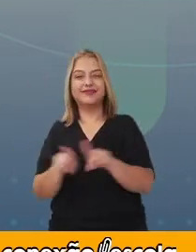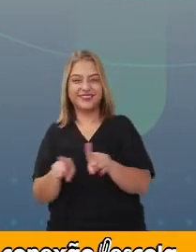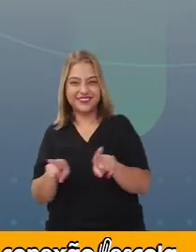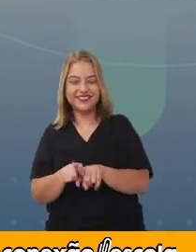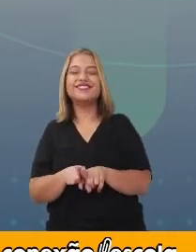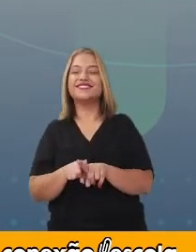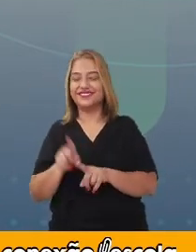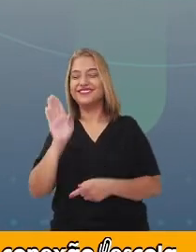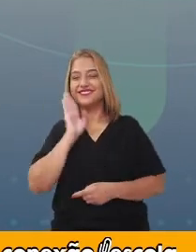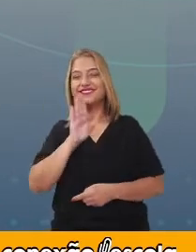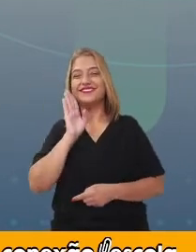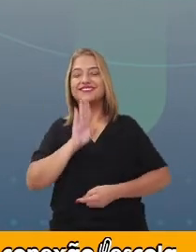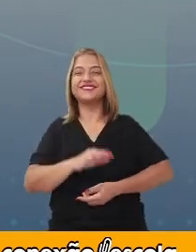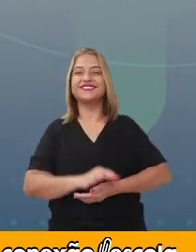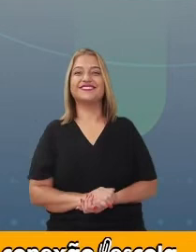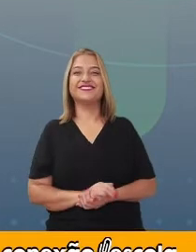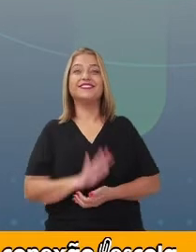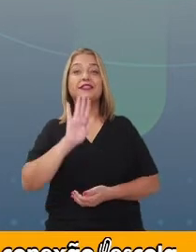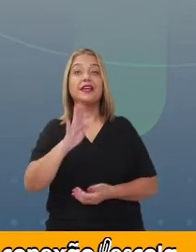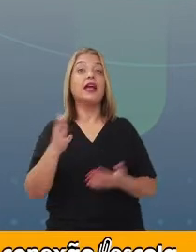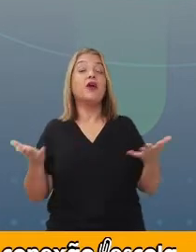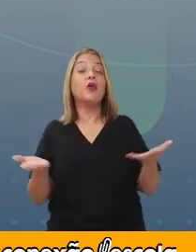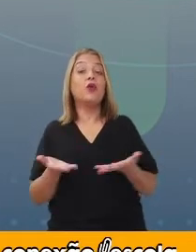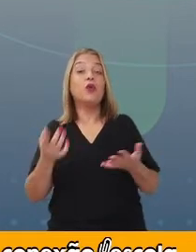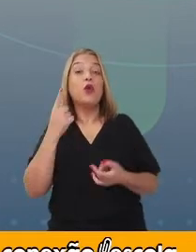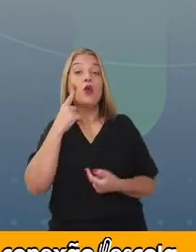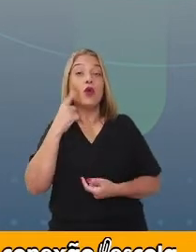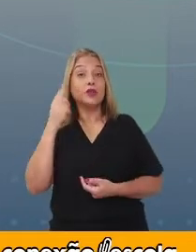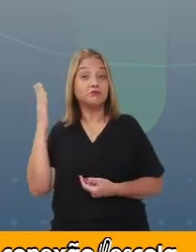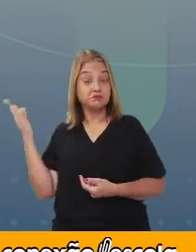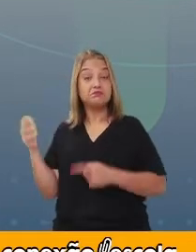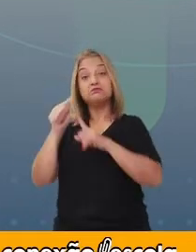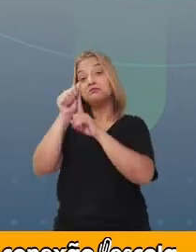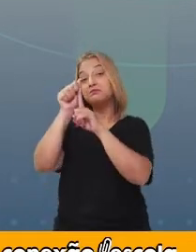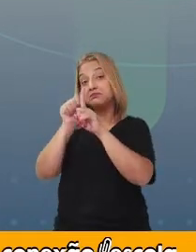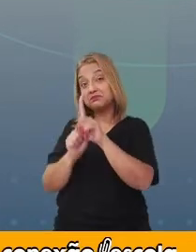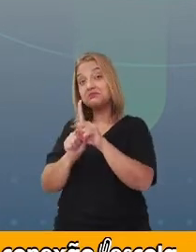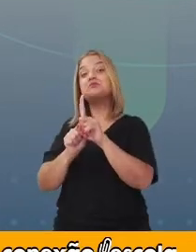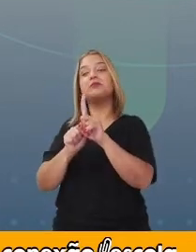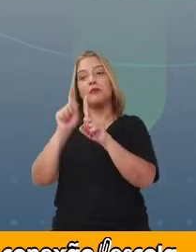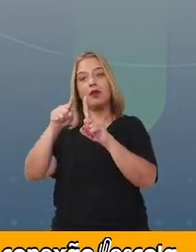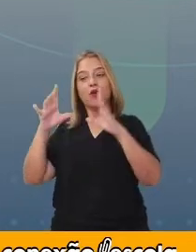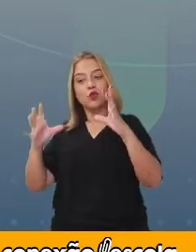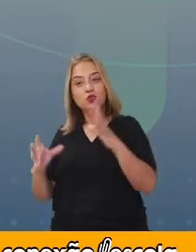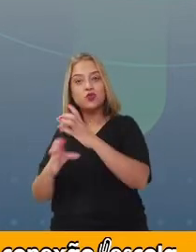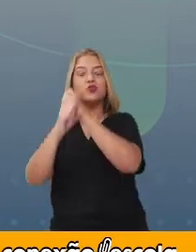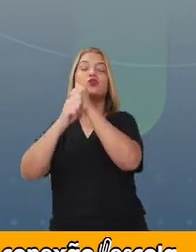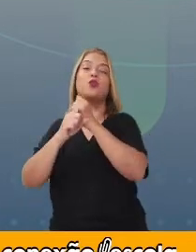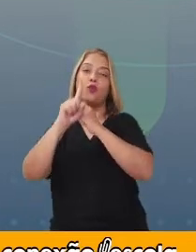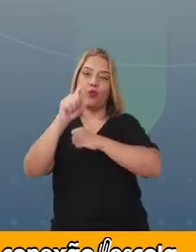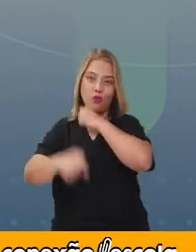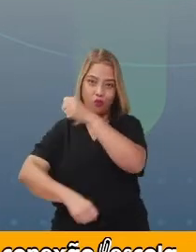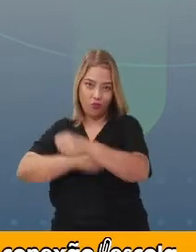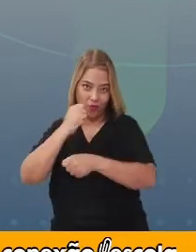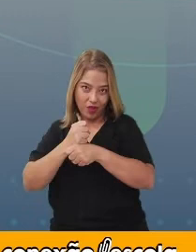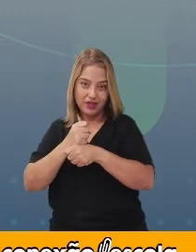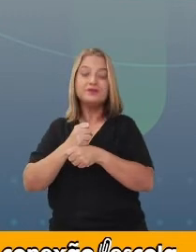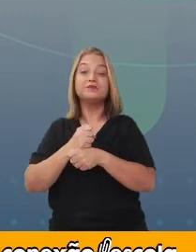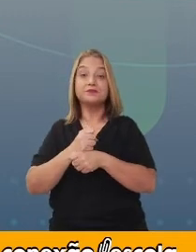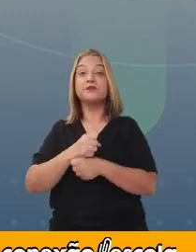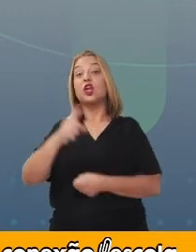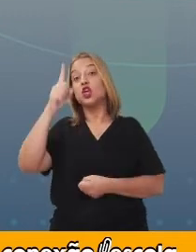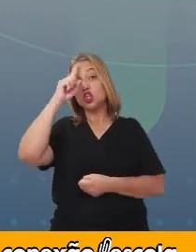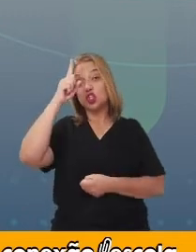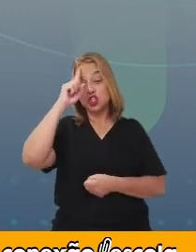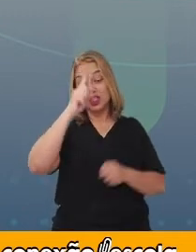aprendizagens. Legal, não é mesmo? Então, os meses formam o ano. Os dias